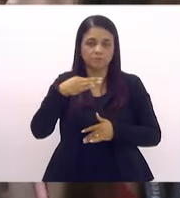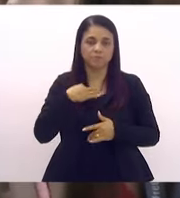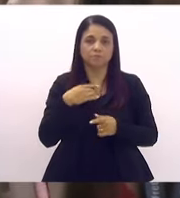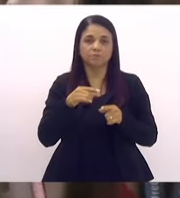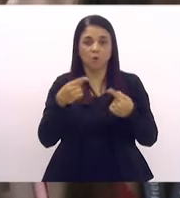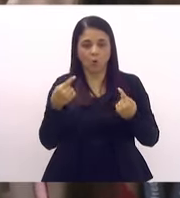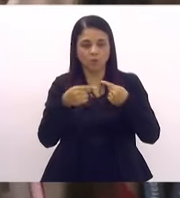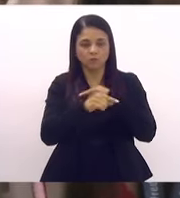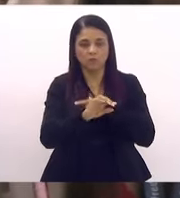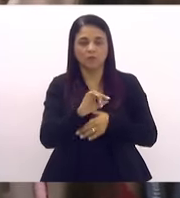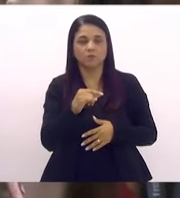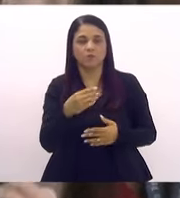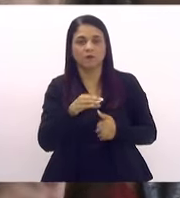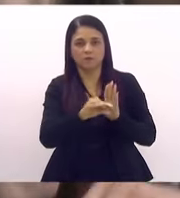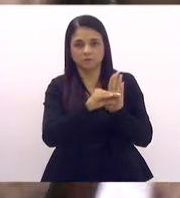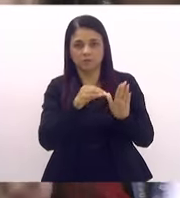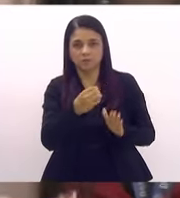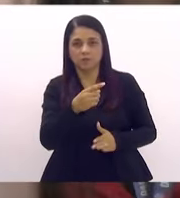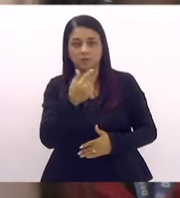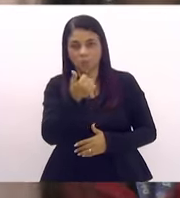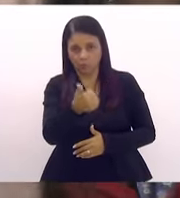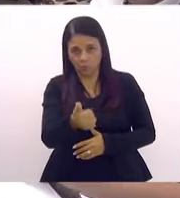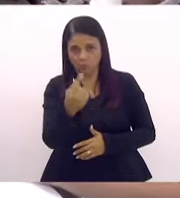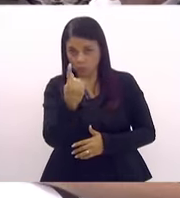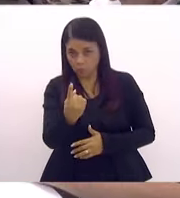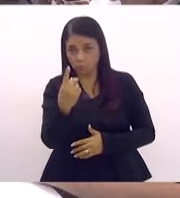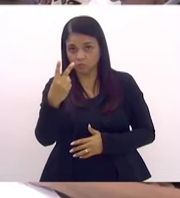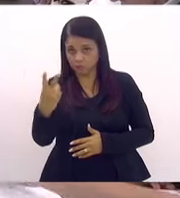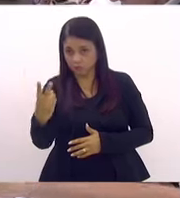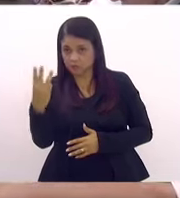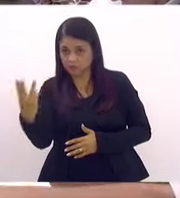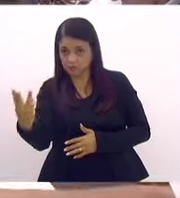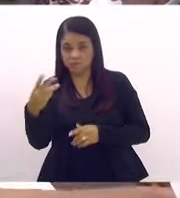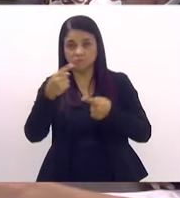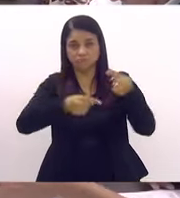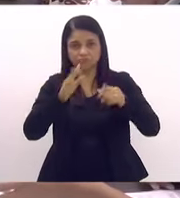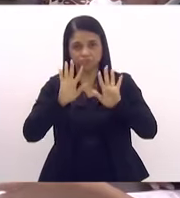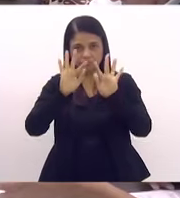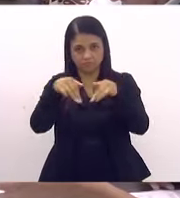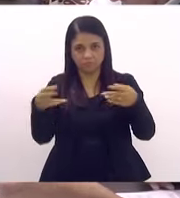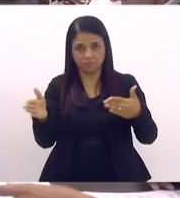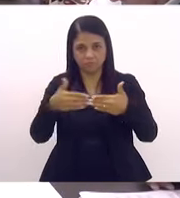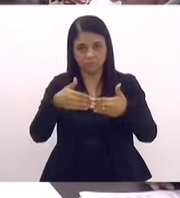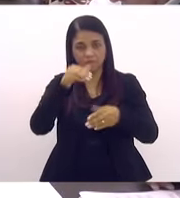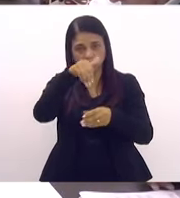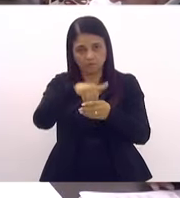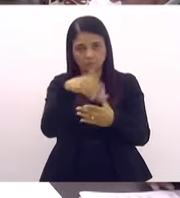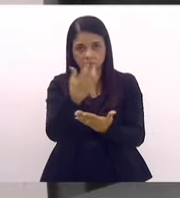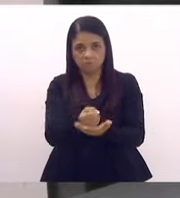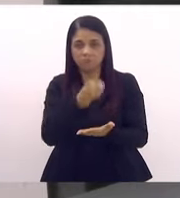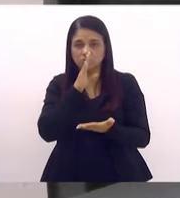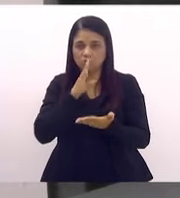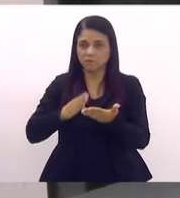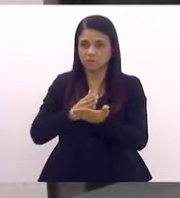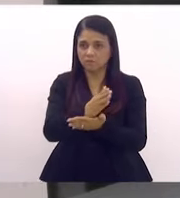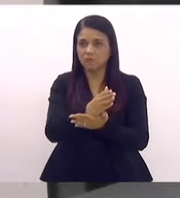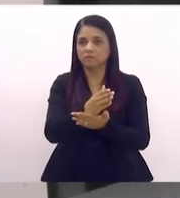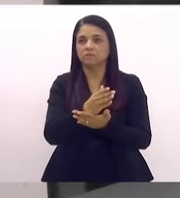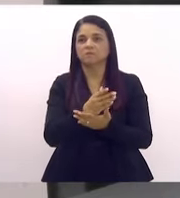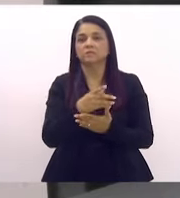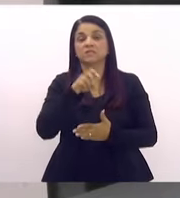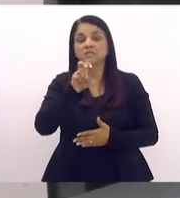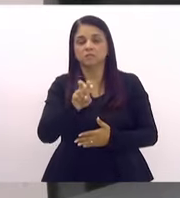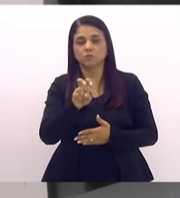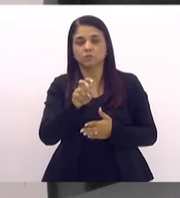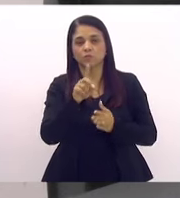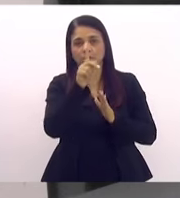é contrário às emendas número 1, 2 e 3. Em discussão. Não havendo quem queira discutir, encerrada a discussão e votação, senhores que aprovam, permaneçam como estão, aprovado. Item